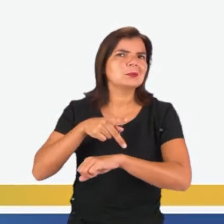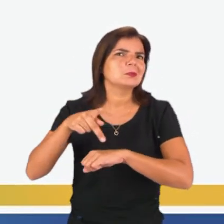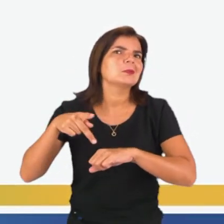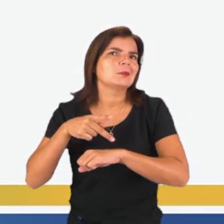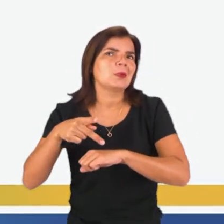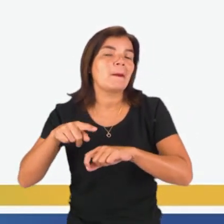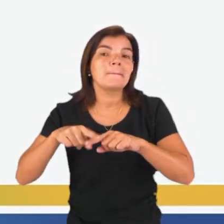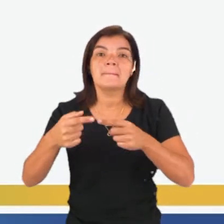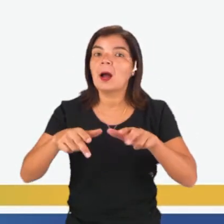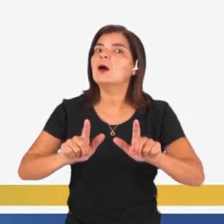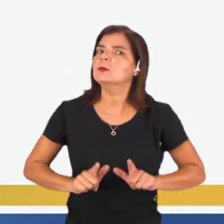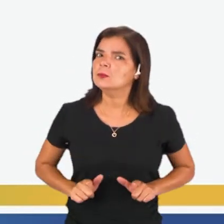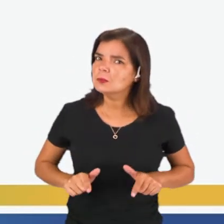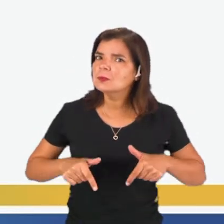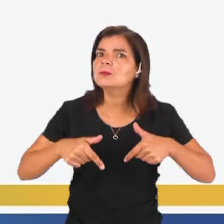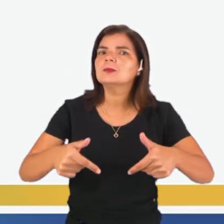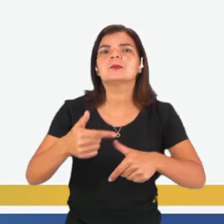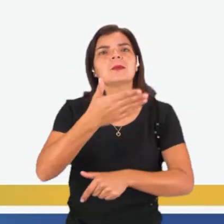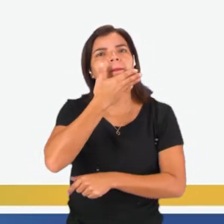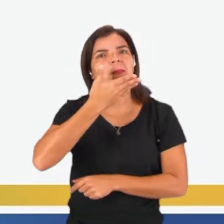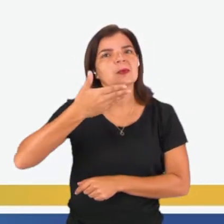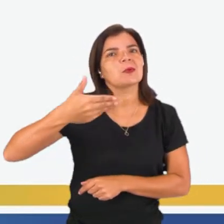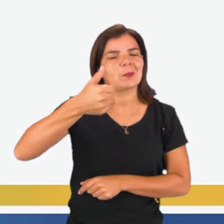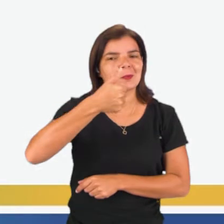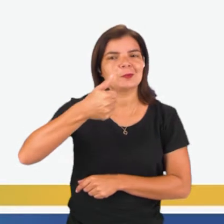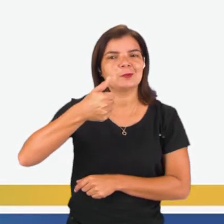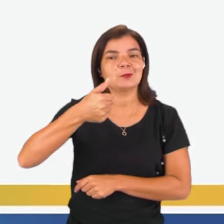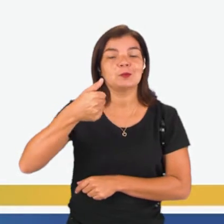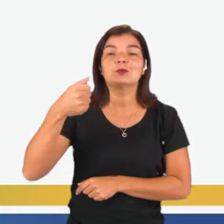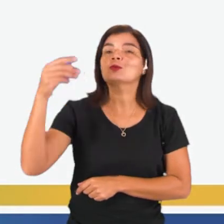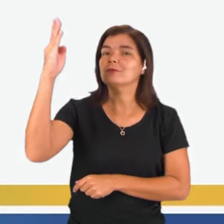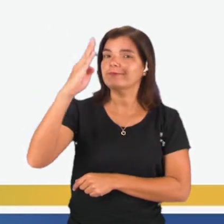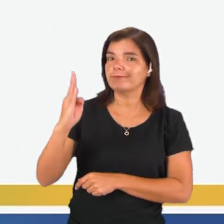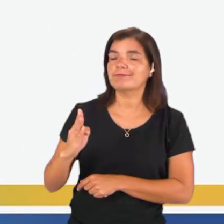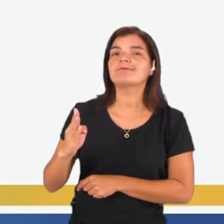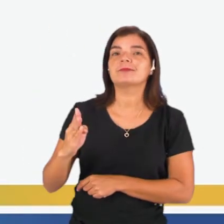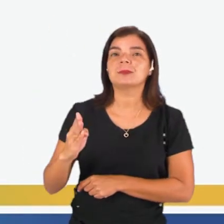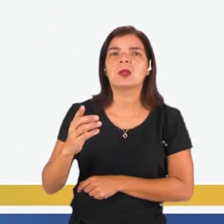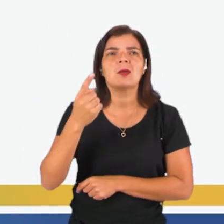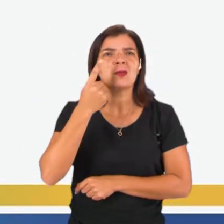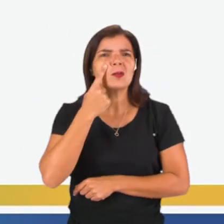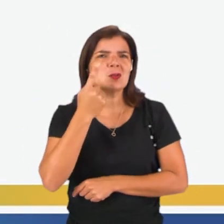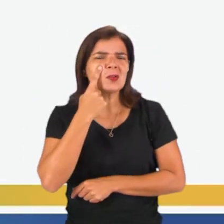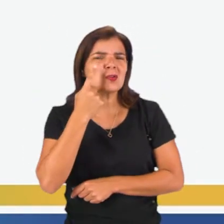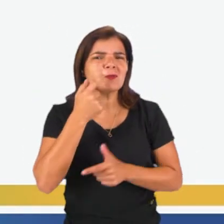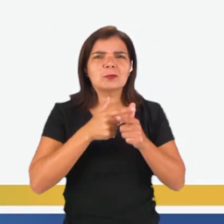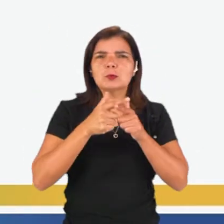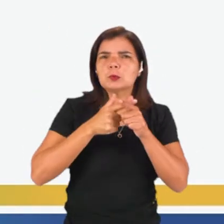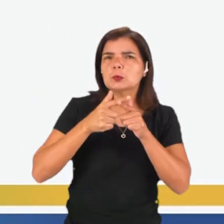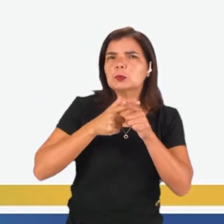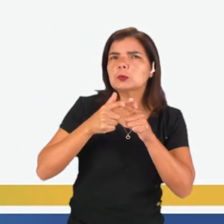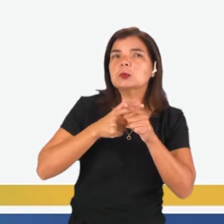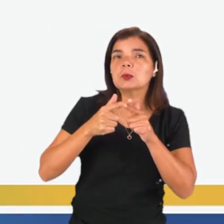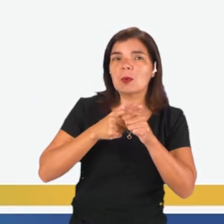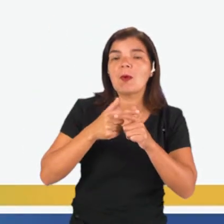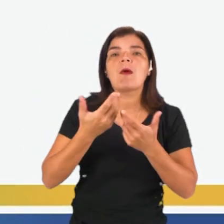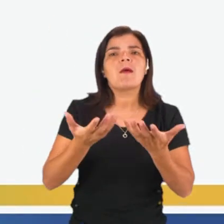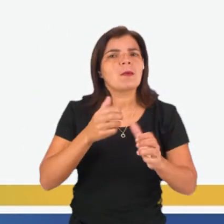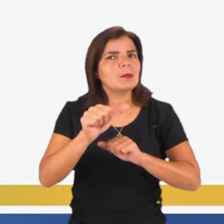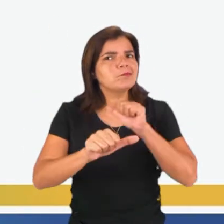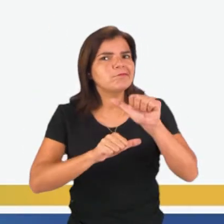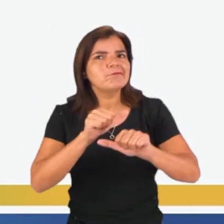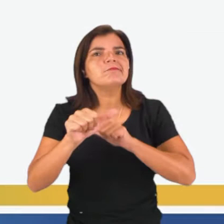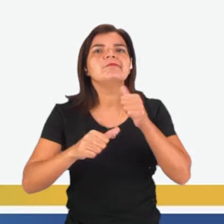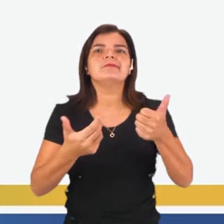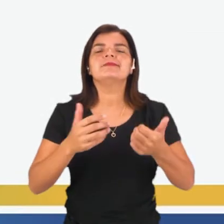país, mas lutar para a melhoria do nosso Brasil, que se deparou com o iceberg e quer mudar o